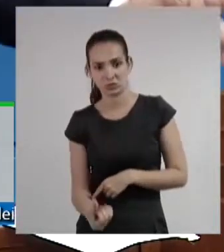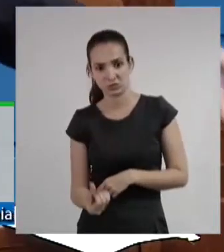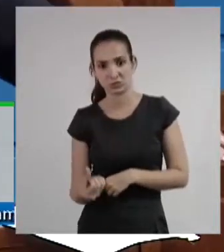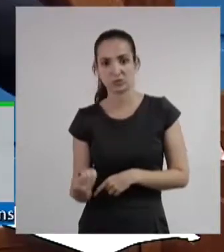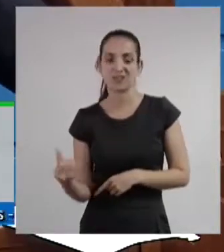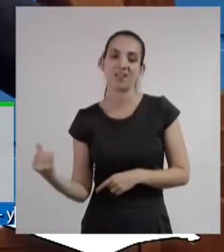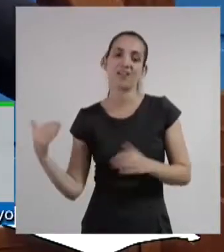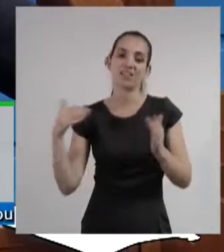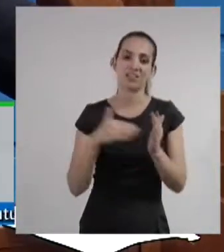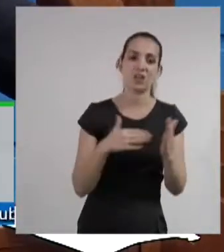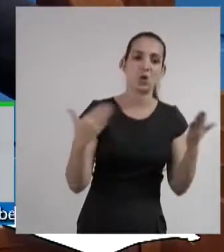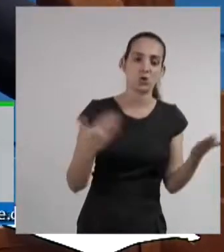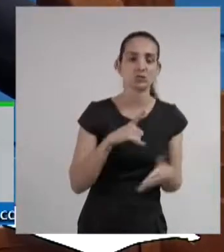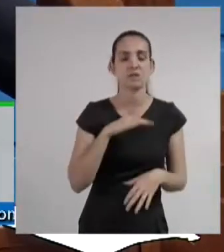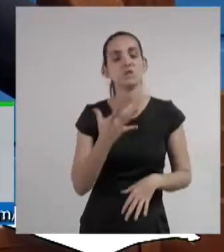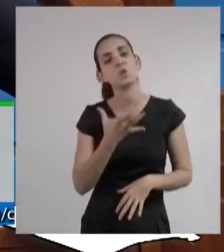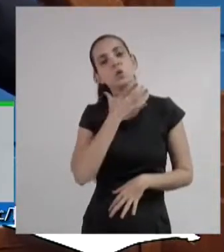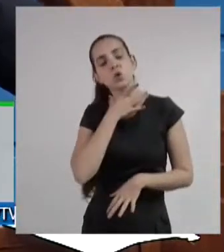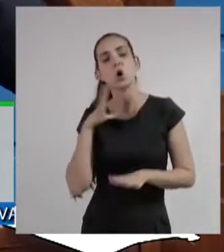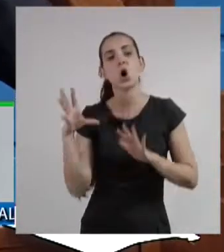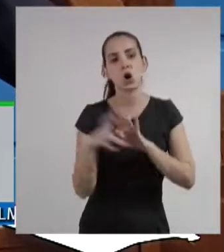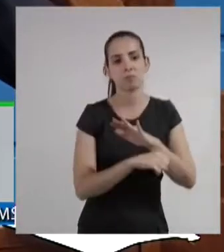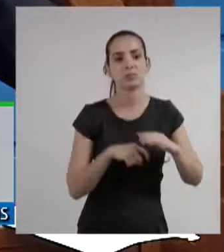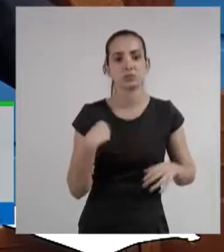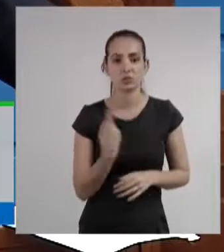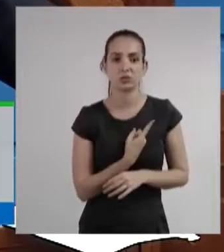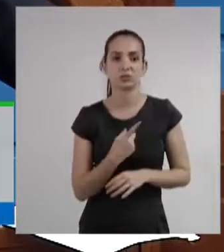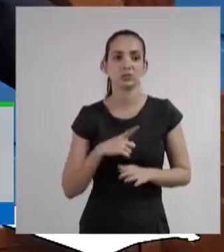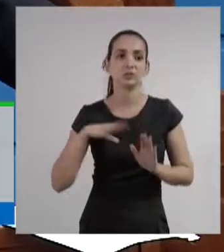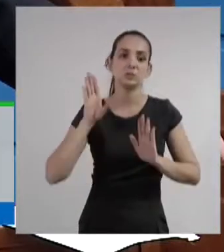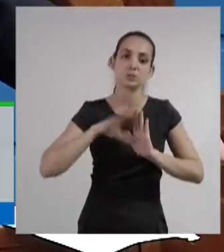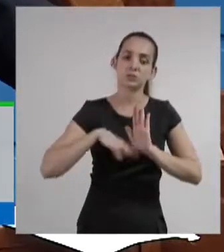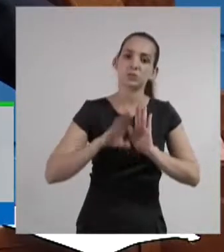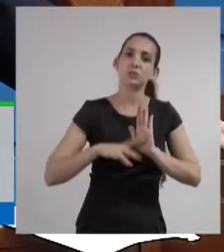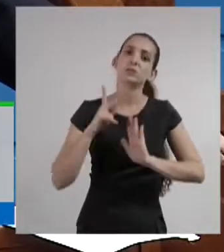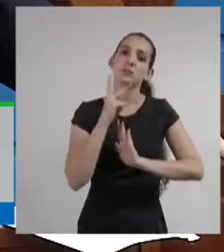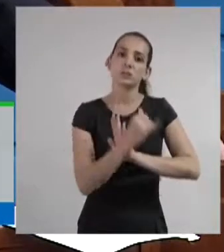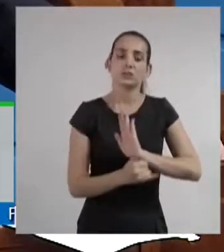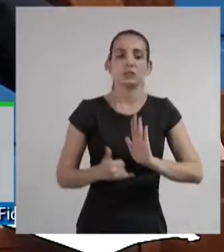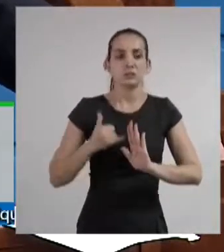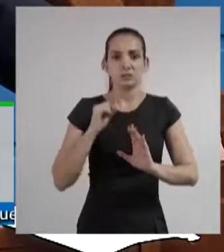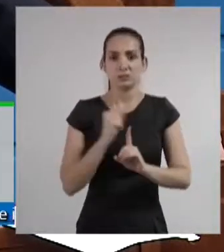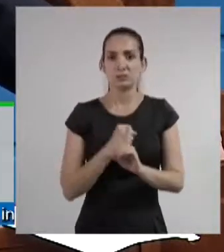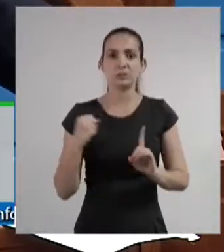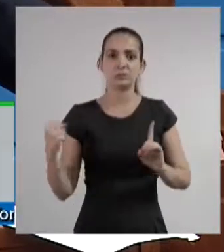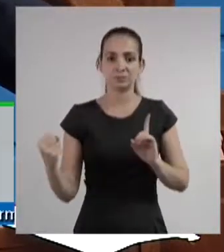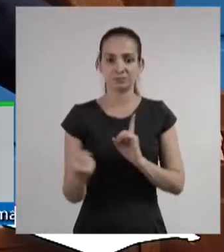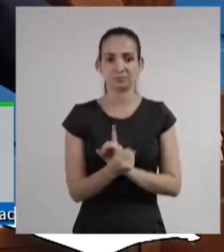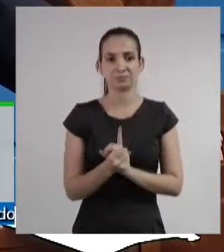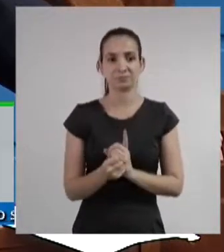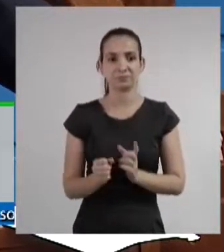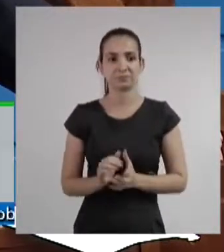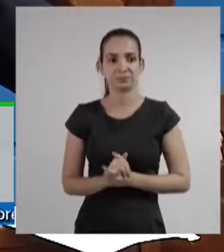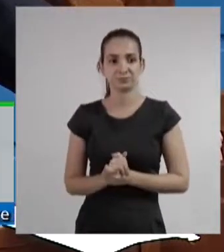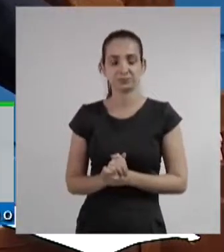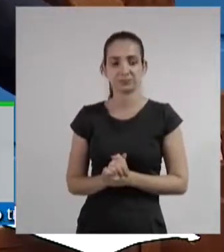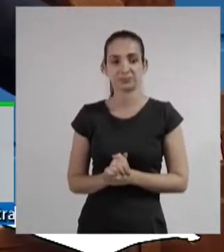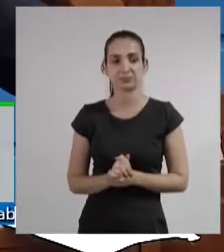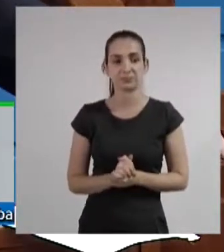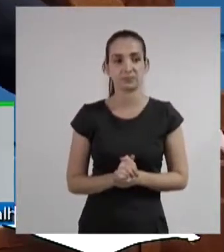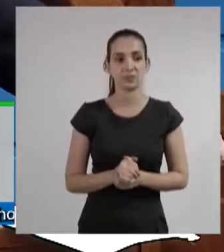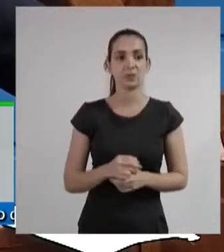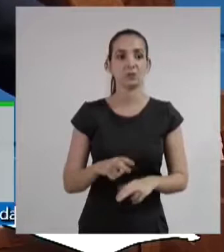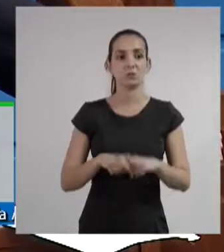cá, nós só tivemos redução dos programas sociais. Então, no